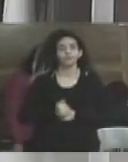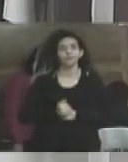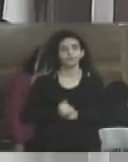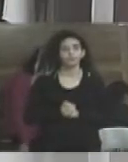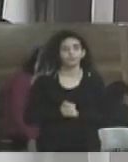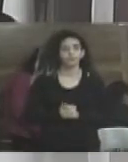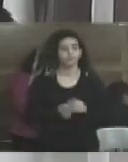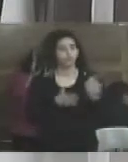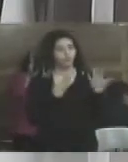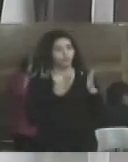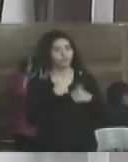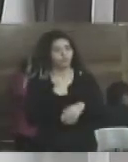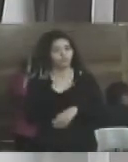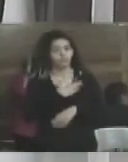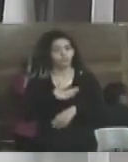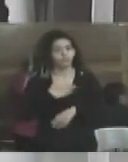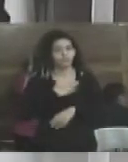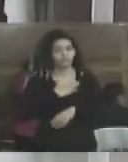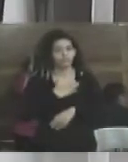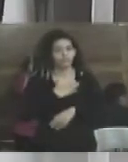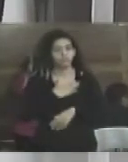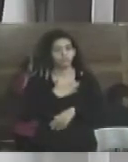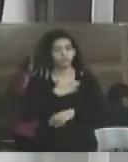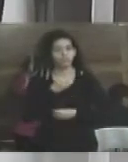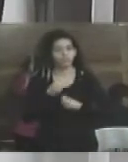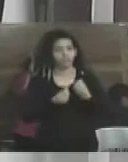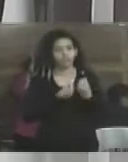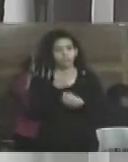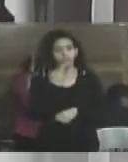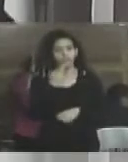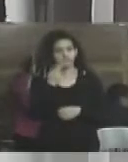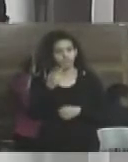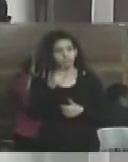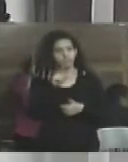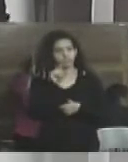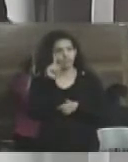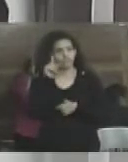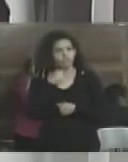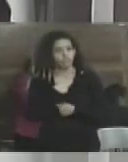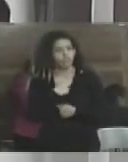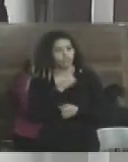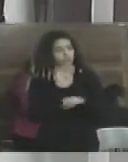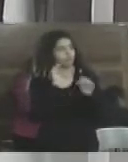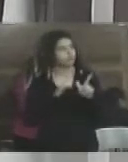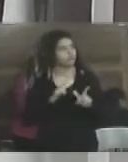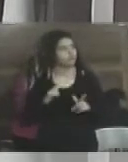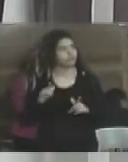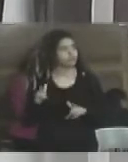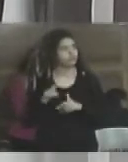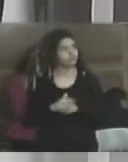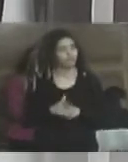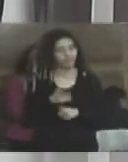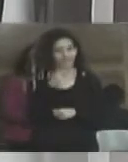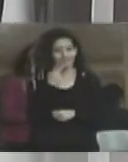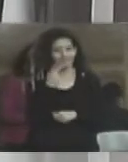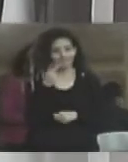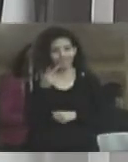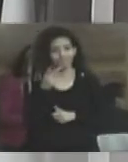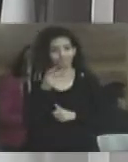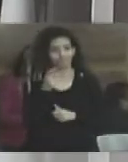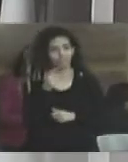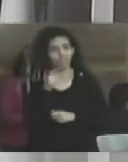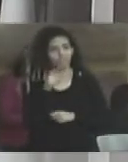passaram, né? Parabéns, gostei dessa forma, da maneira que o senhor se expressou lá, fiquei super feliz com isso, até falei com o senhor, só que estava